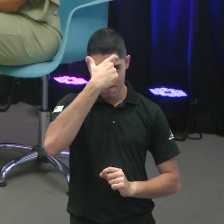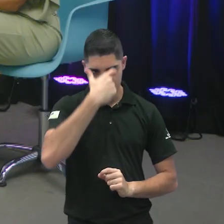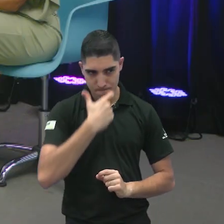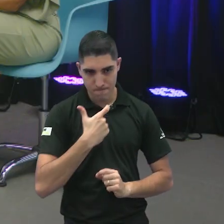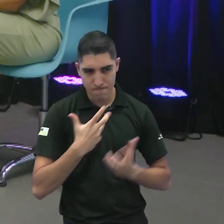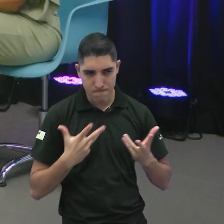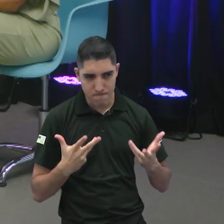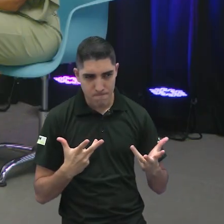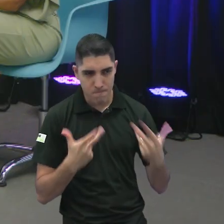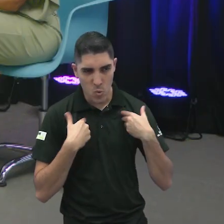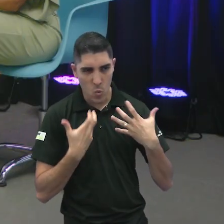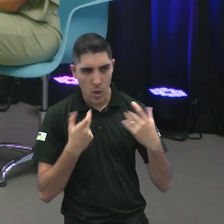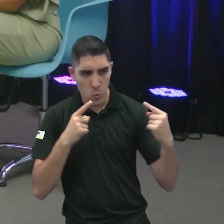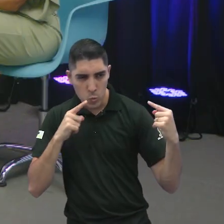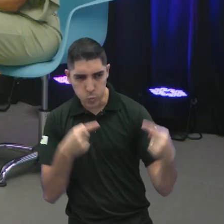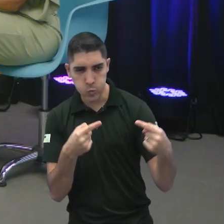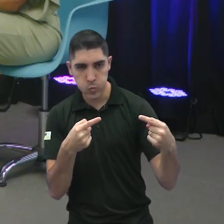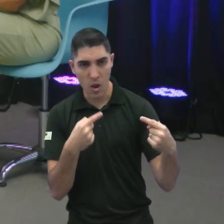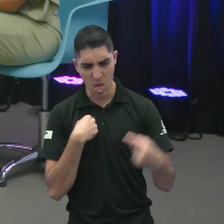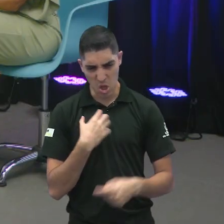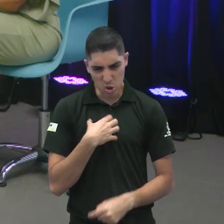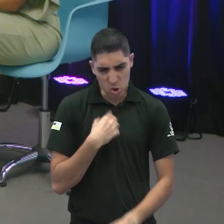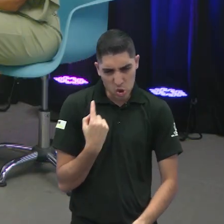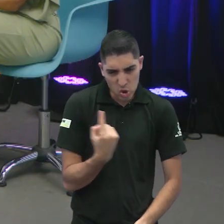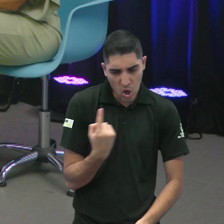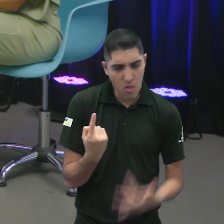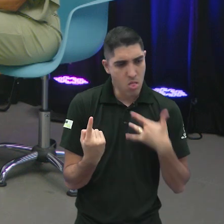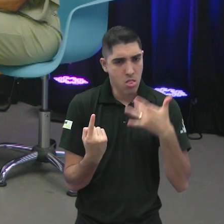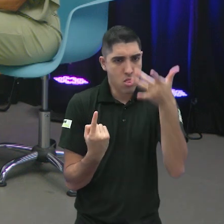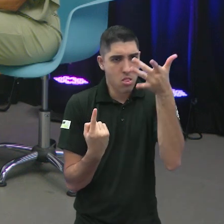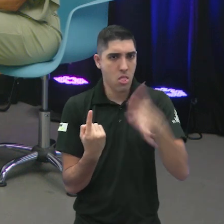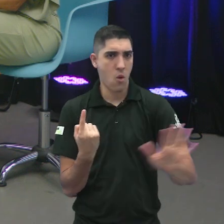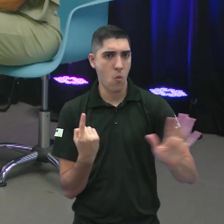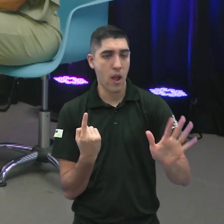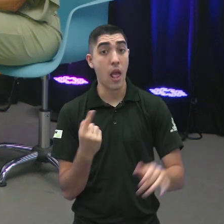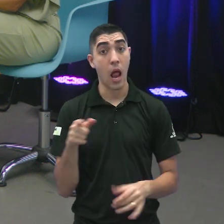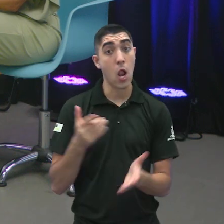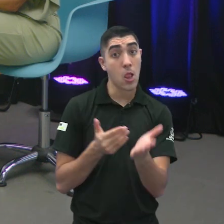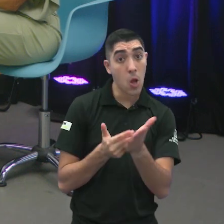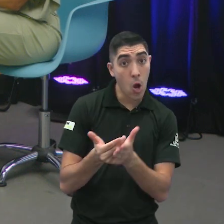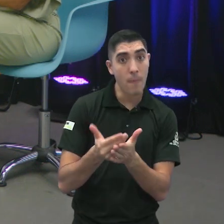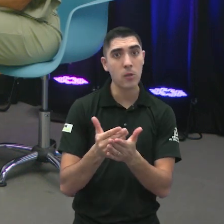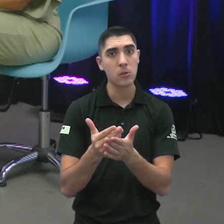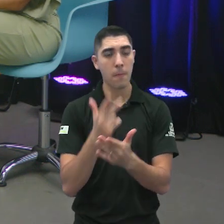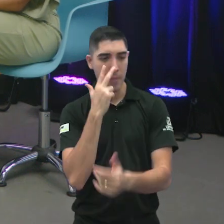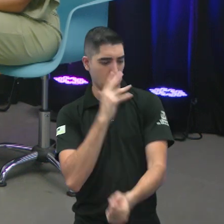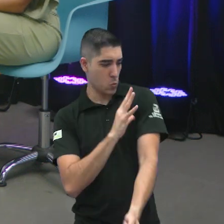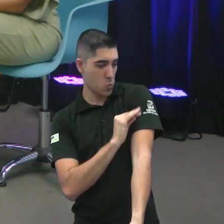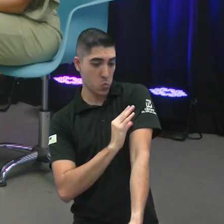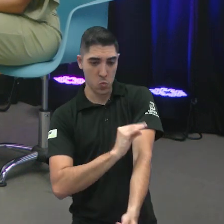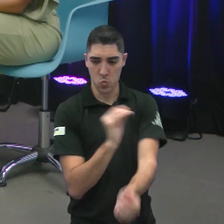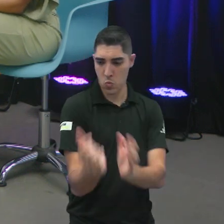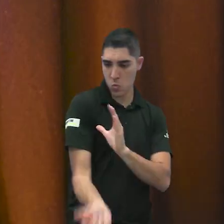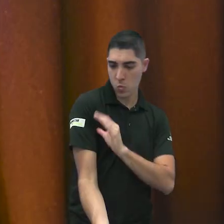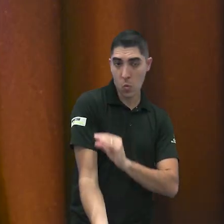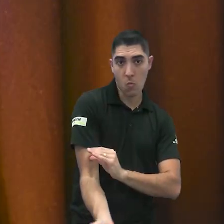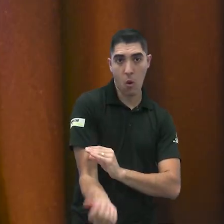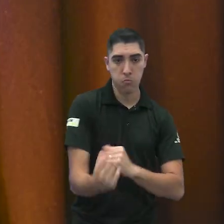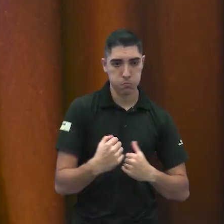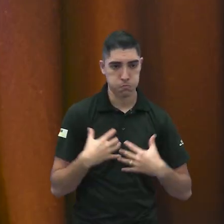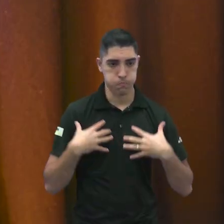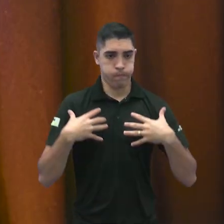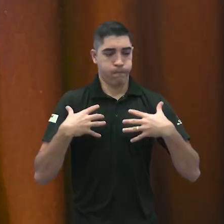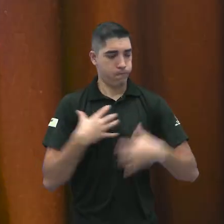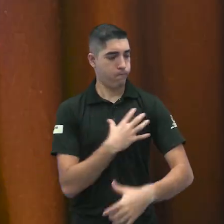desenvolver habilidades para que ela não se sinta assim novamente. Então, vai desenvolver o quê? Uma musculatura mais evidente,